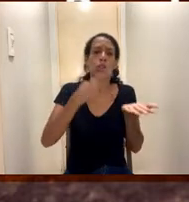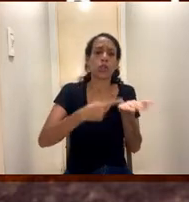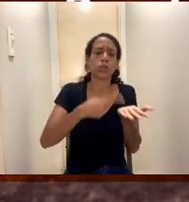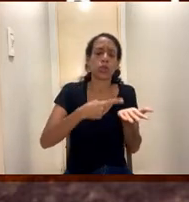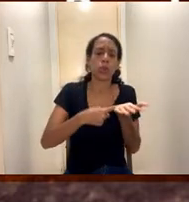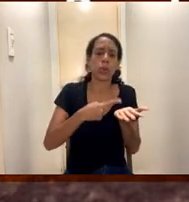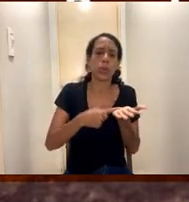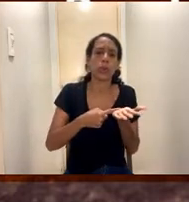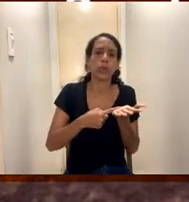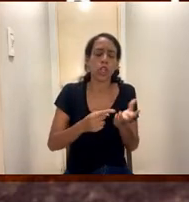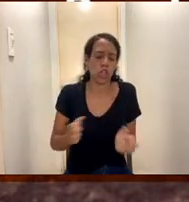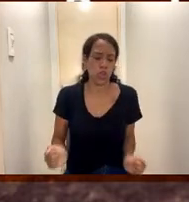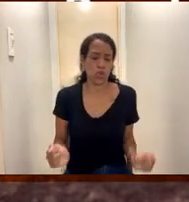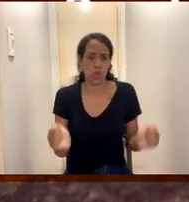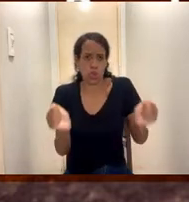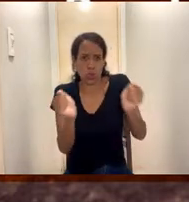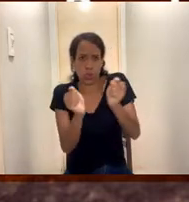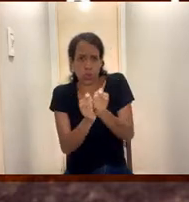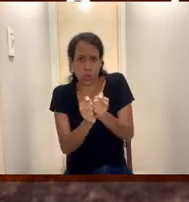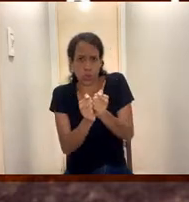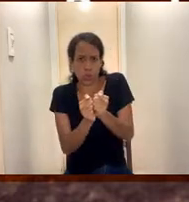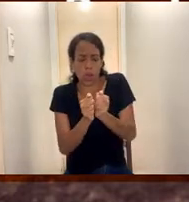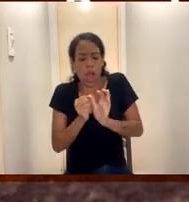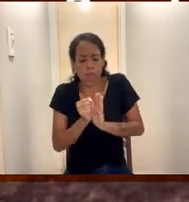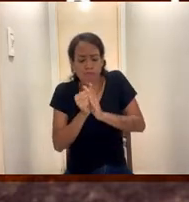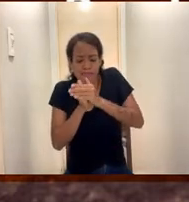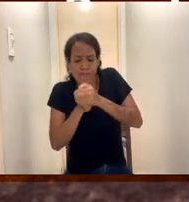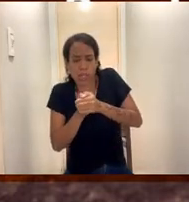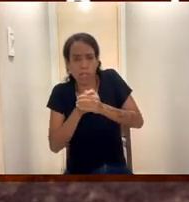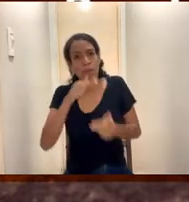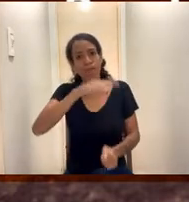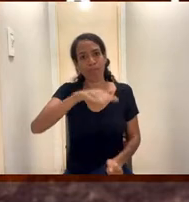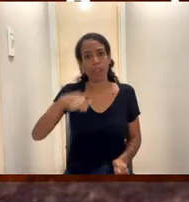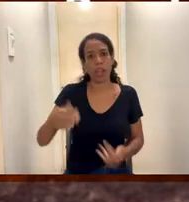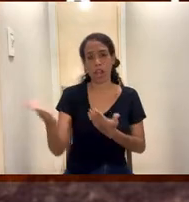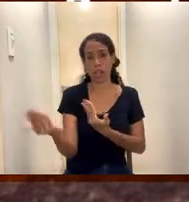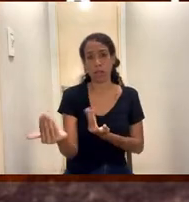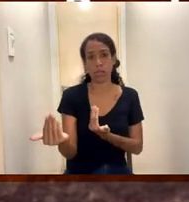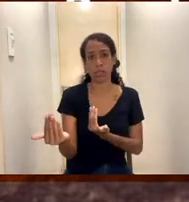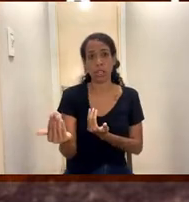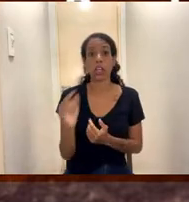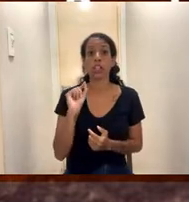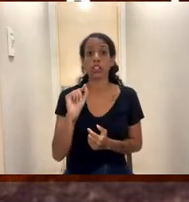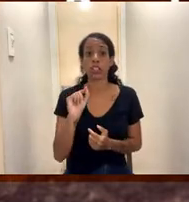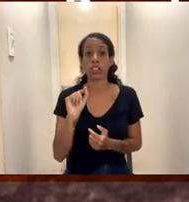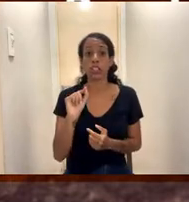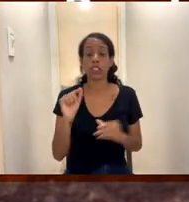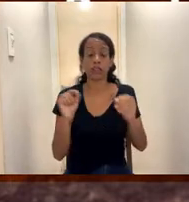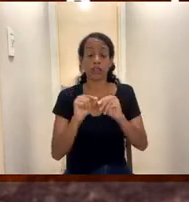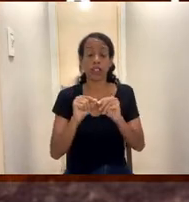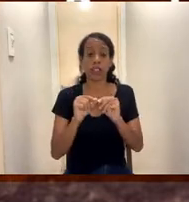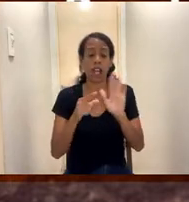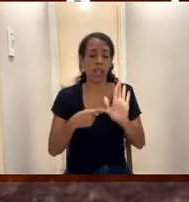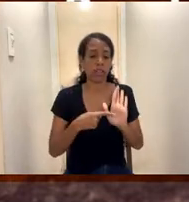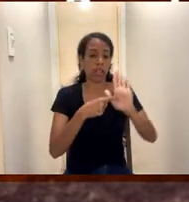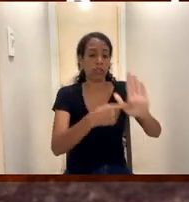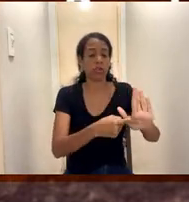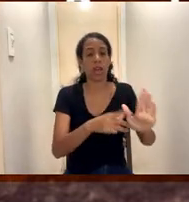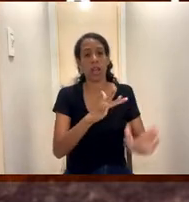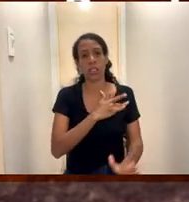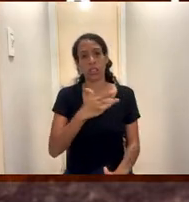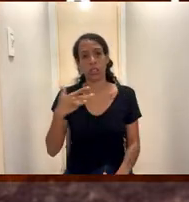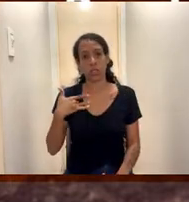articular, junto à rede de proteção da criança e do adolescente, a promoção de assistência integral à saúde